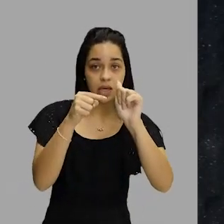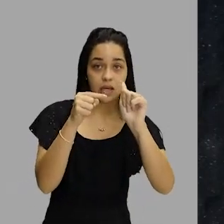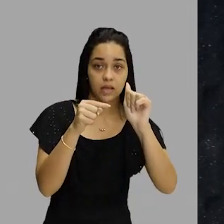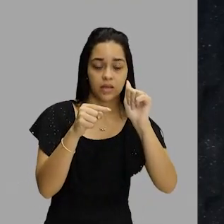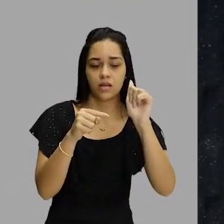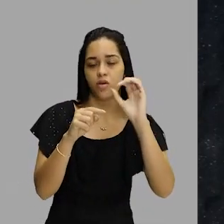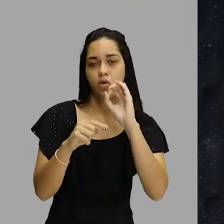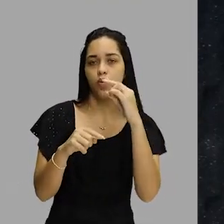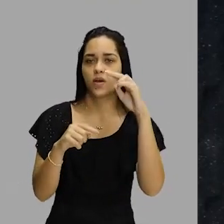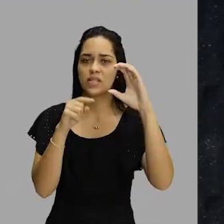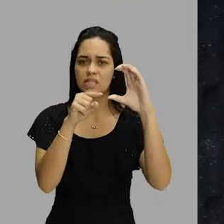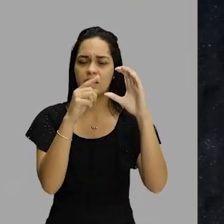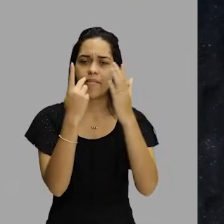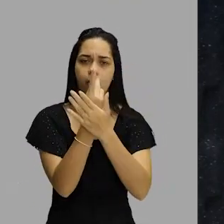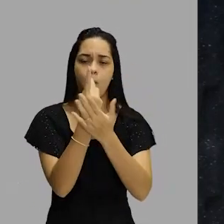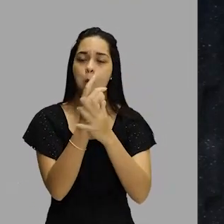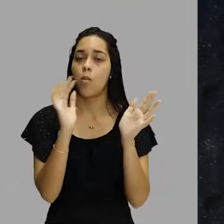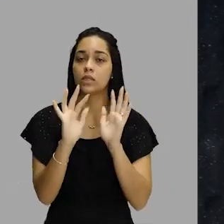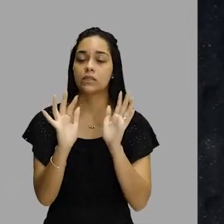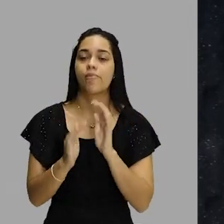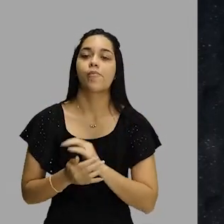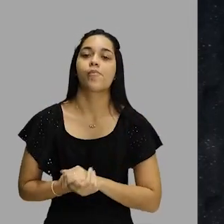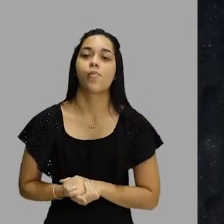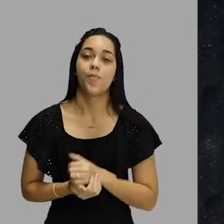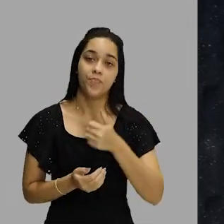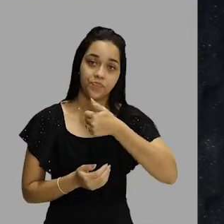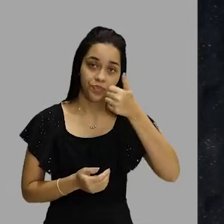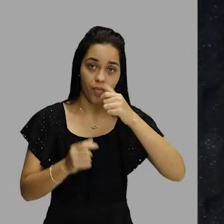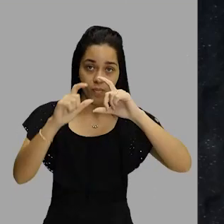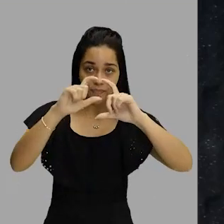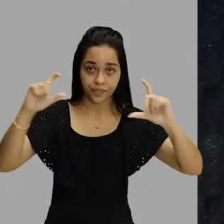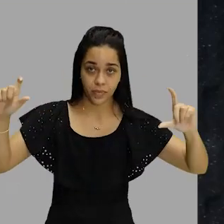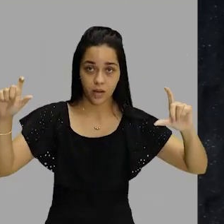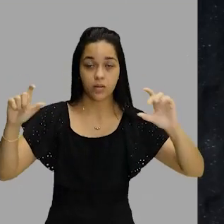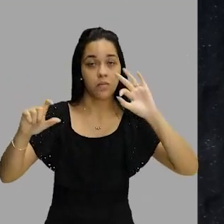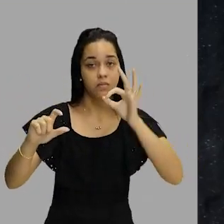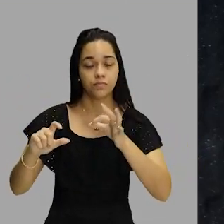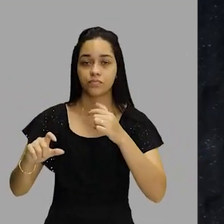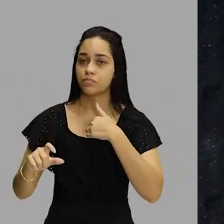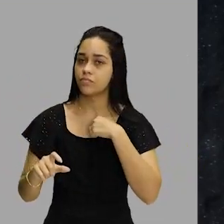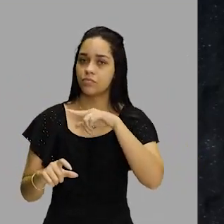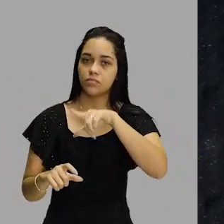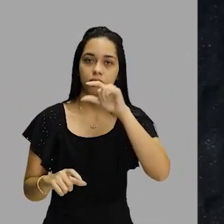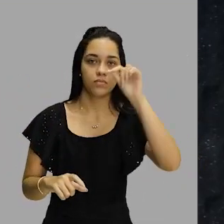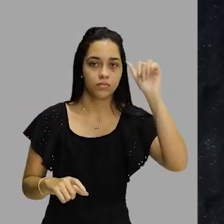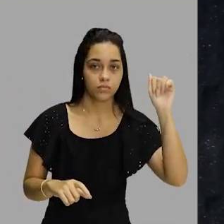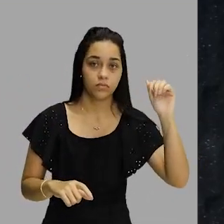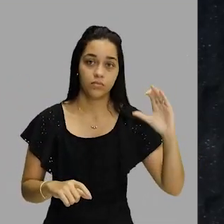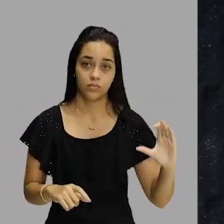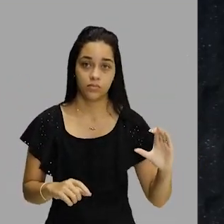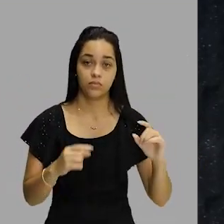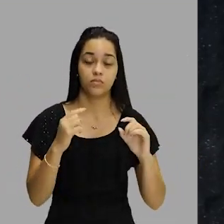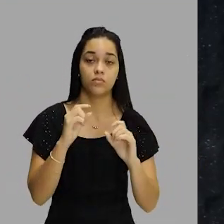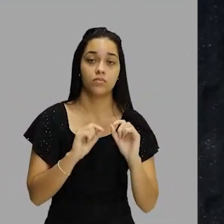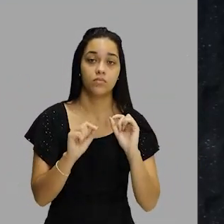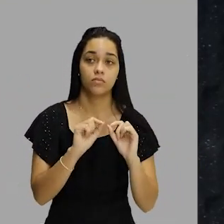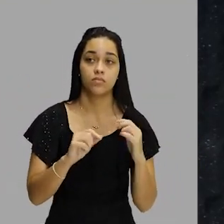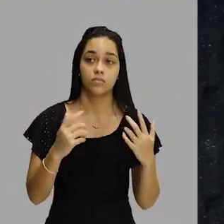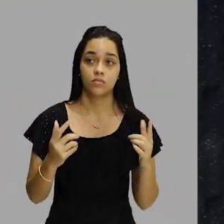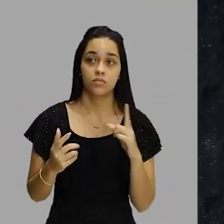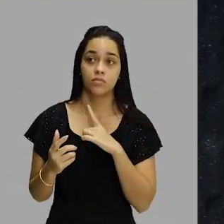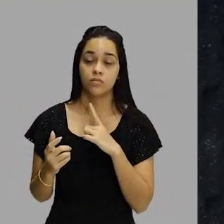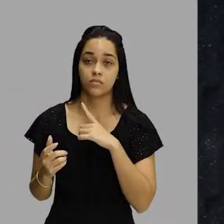somente a 2 está correta. Não, a primeira afirmativa está correta. Então, eu não posso marcar nem a letra A nem a letra C, que é o método